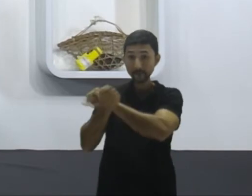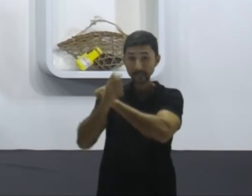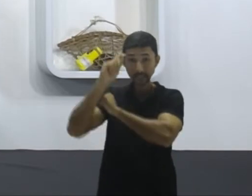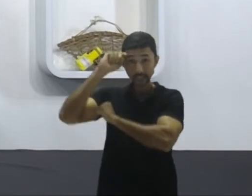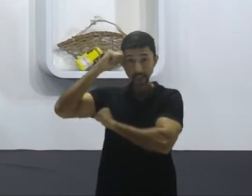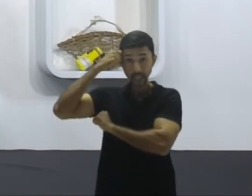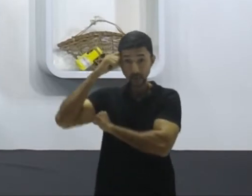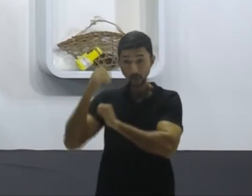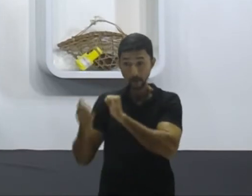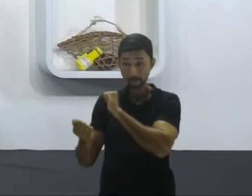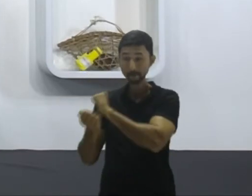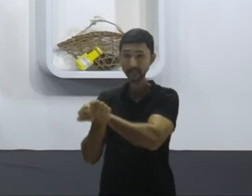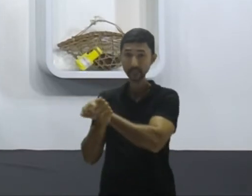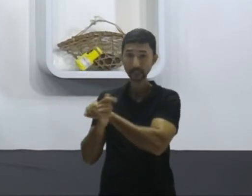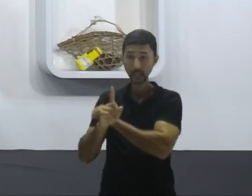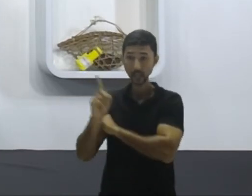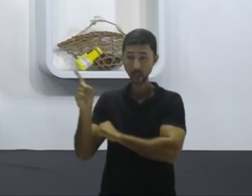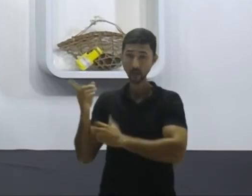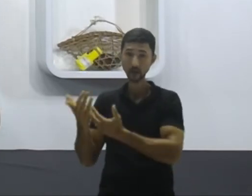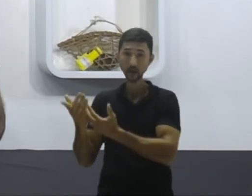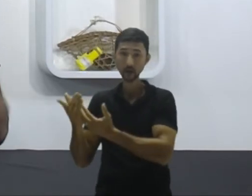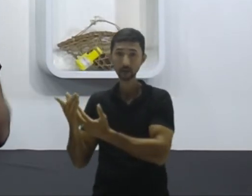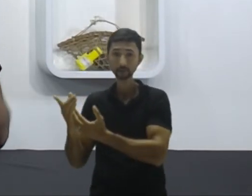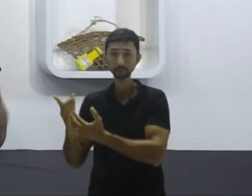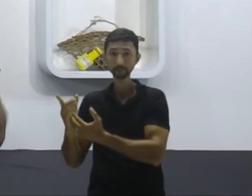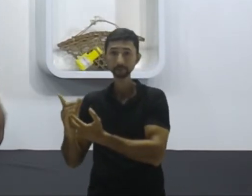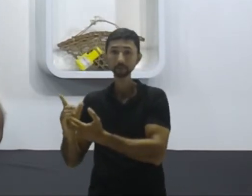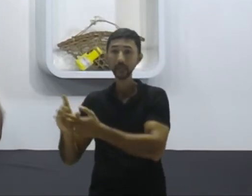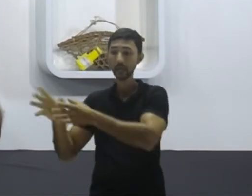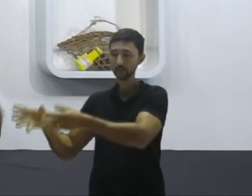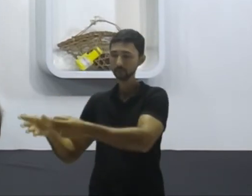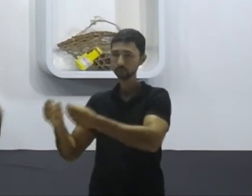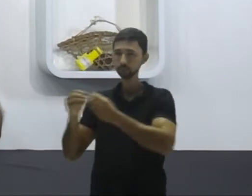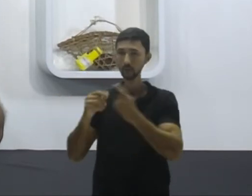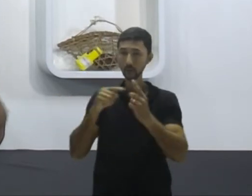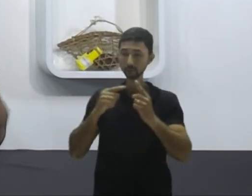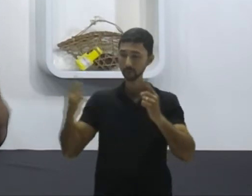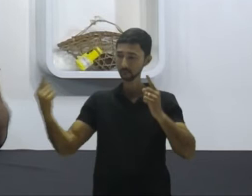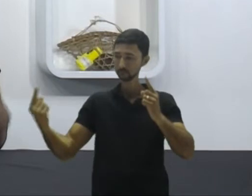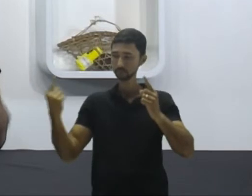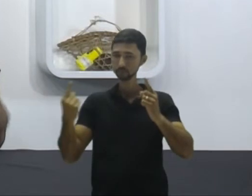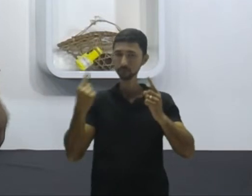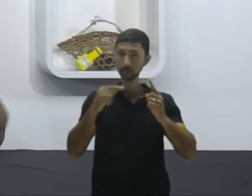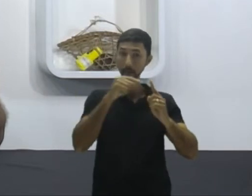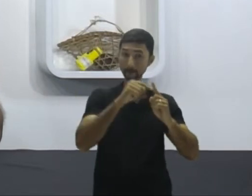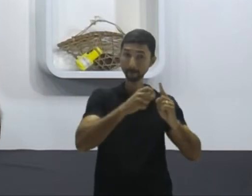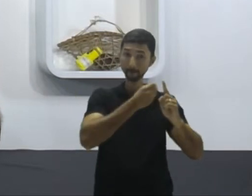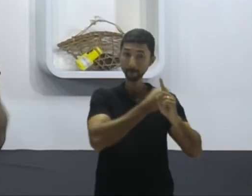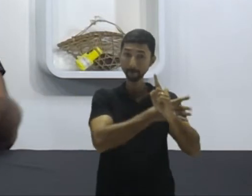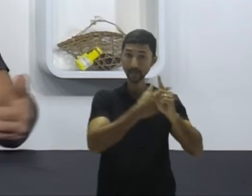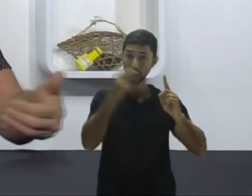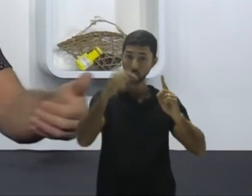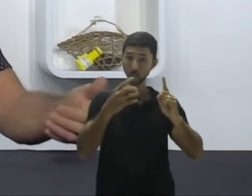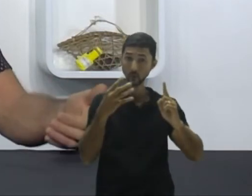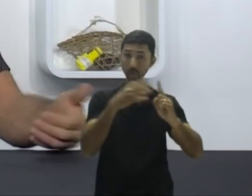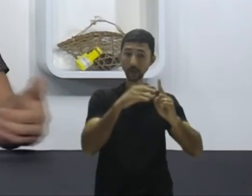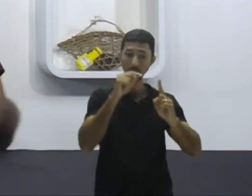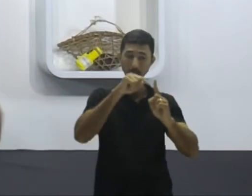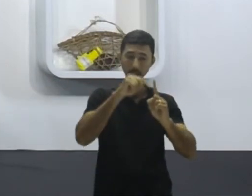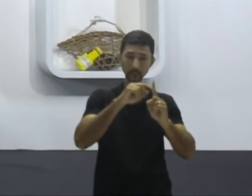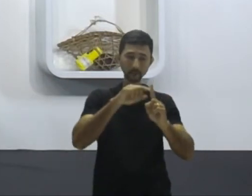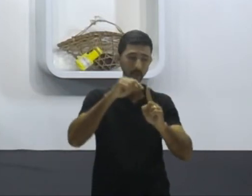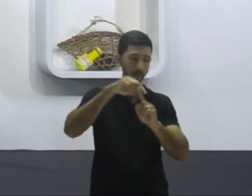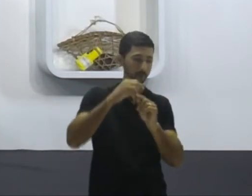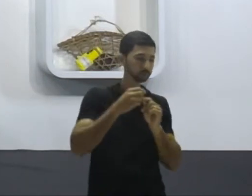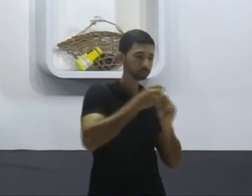apressar negros, levar esses negros para os brancos, né, para os colonizadores, para que pudessem ser revendidos